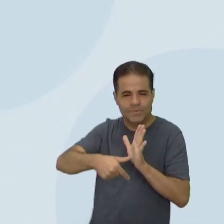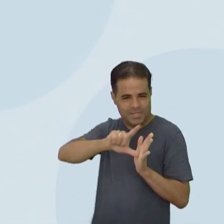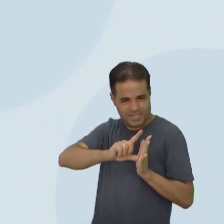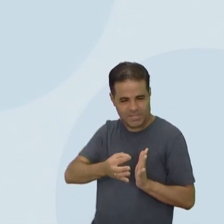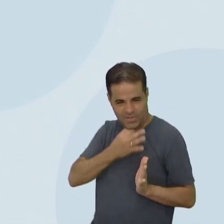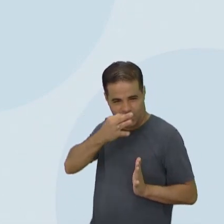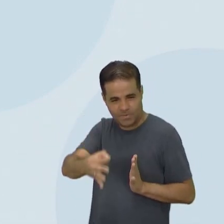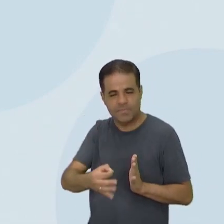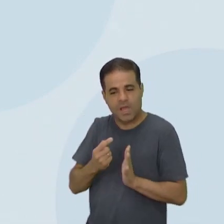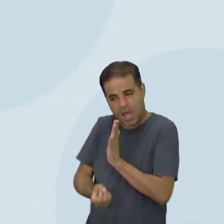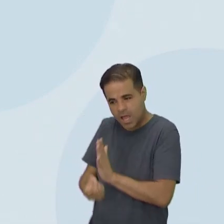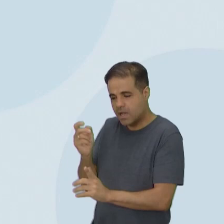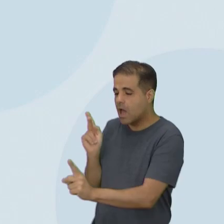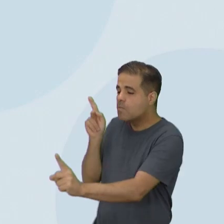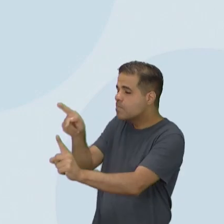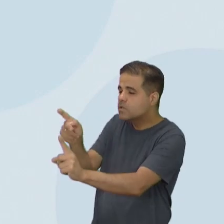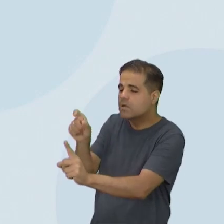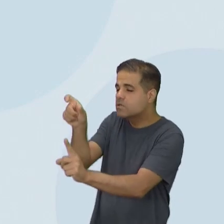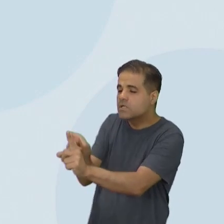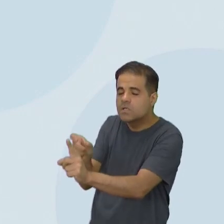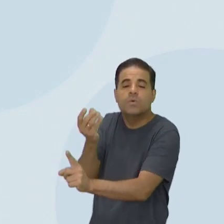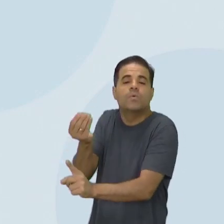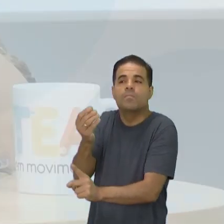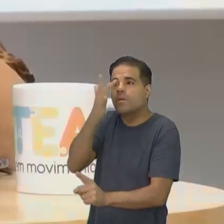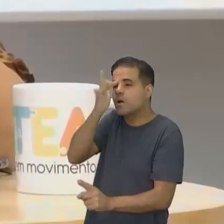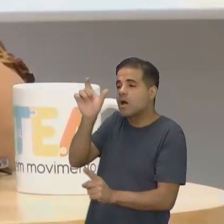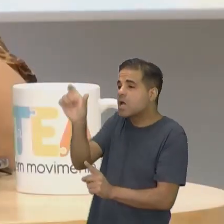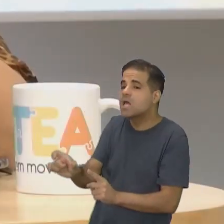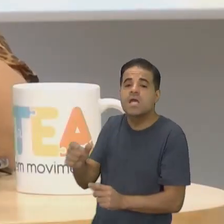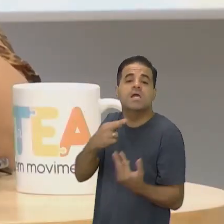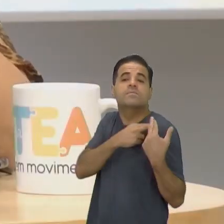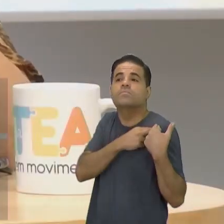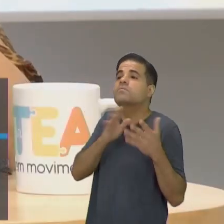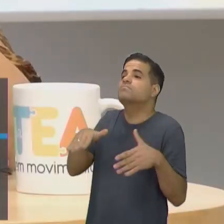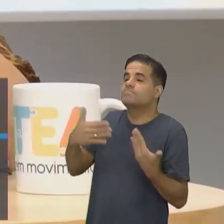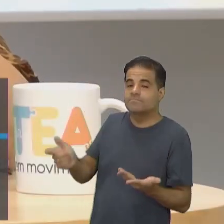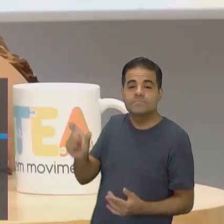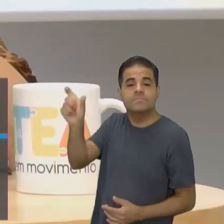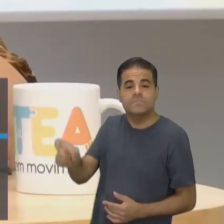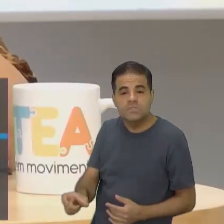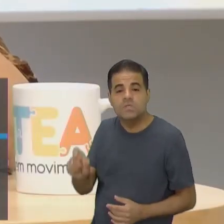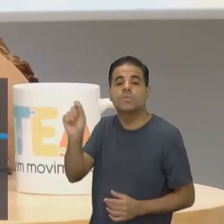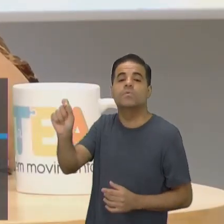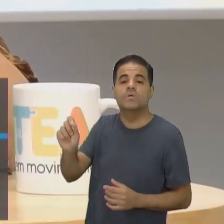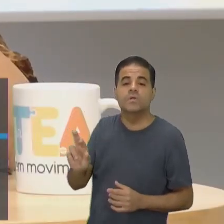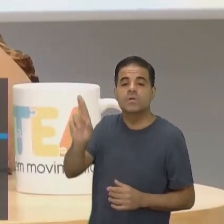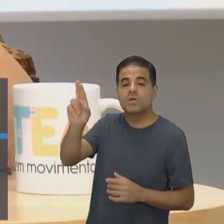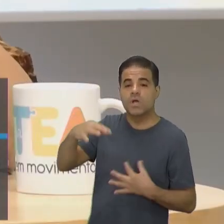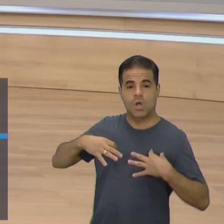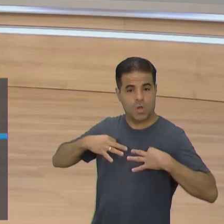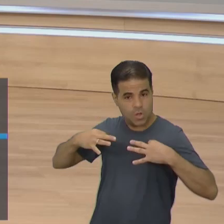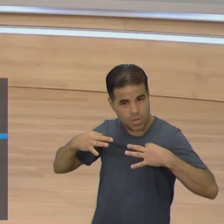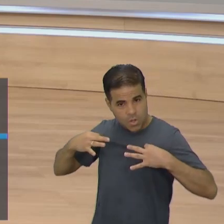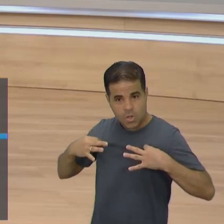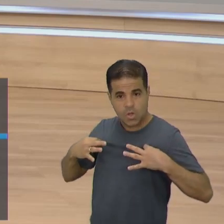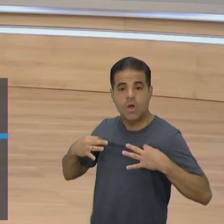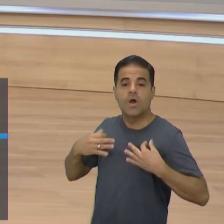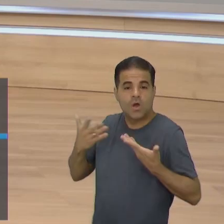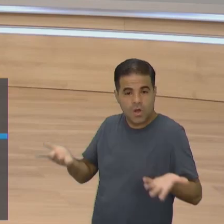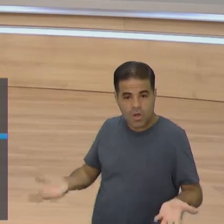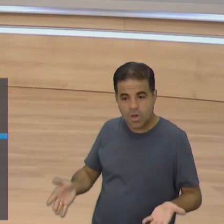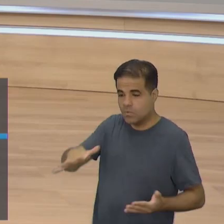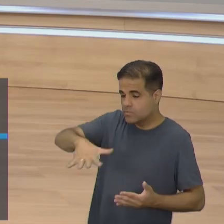no de criar o personagem. Então, assim, alguém fica responsável por a roupa, né,